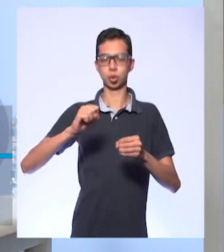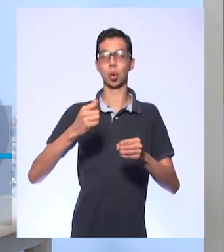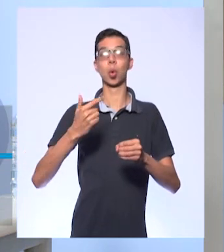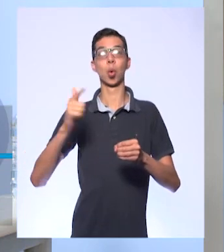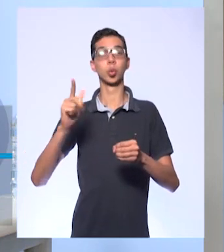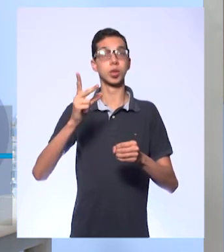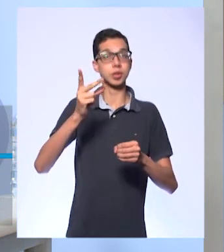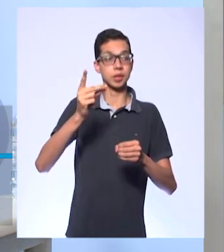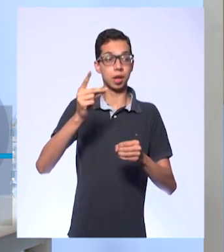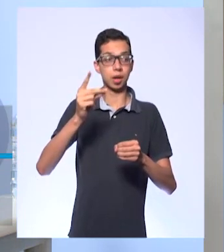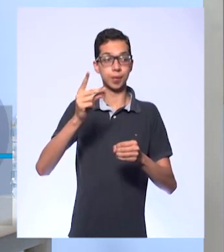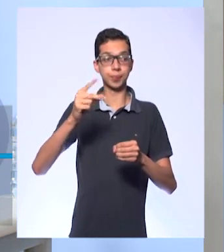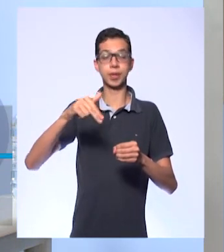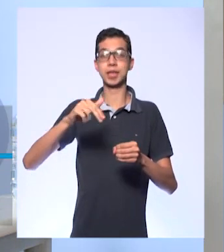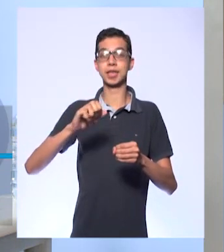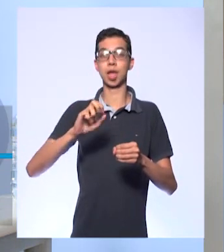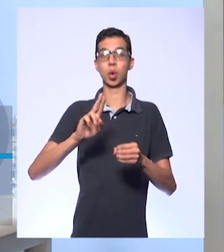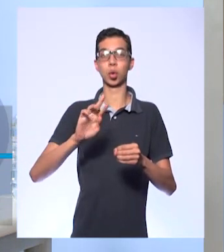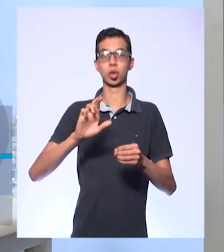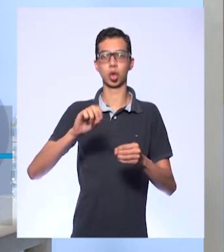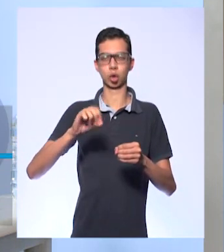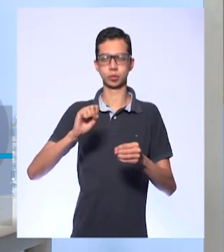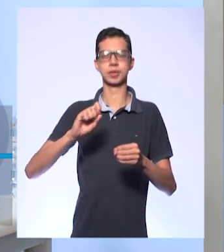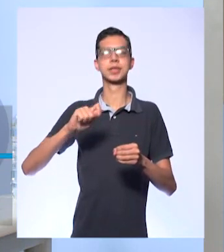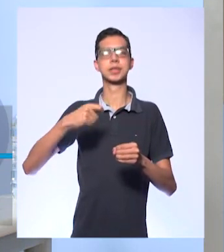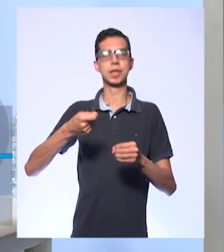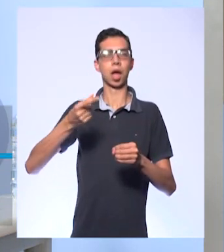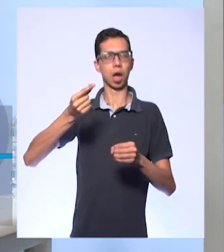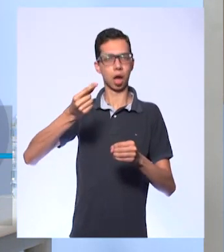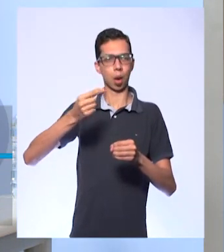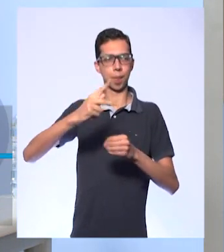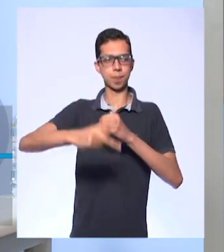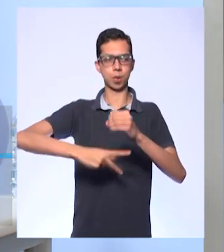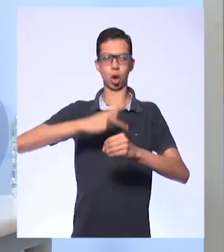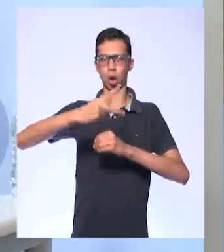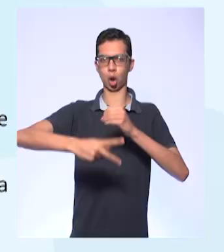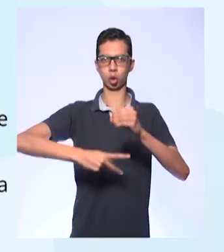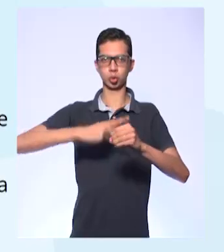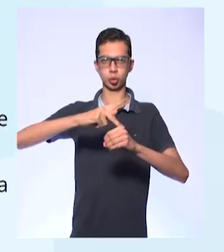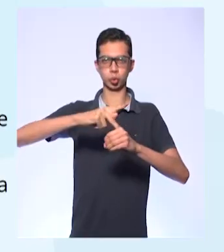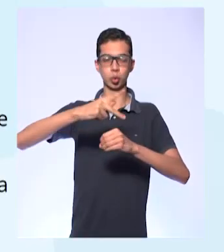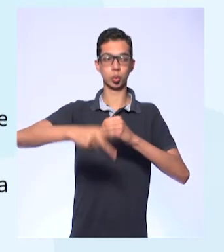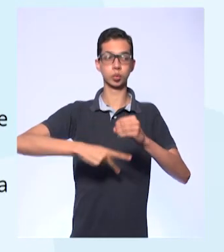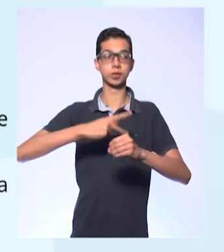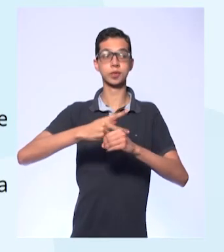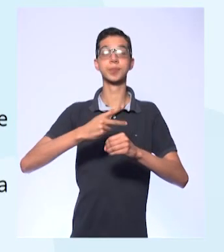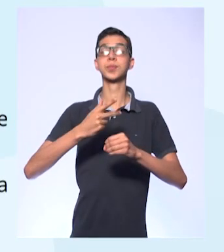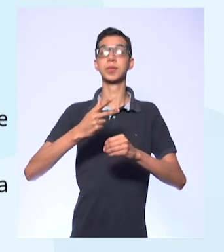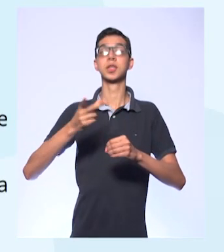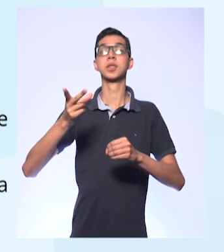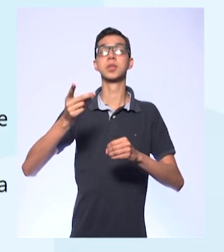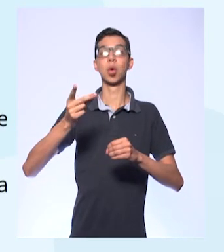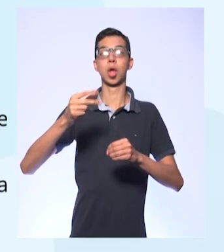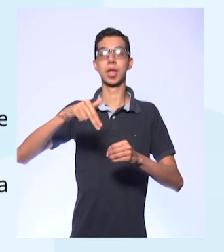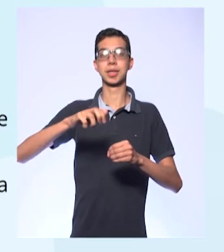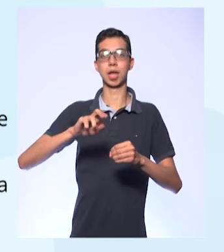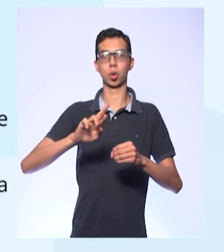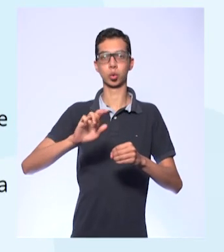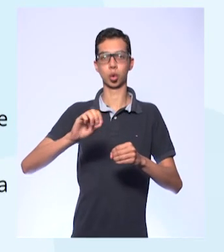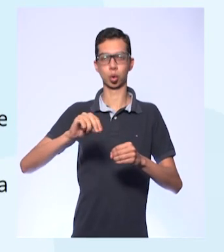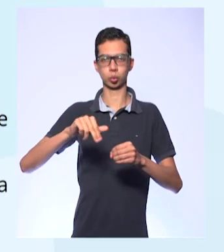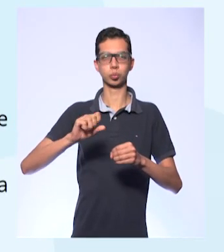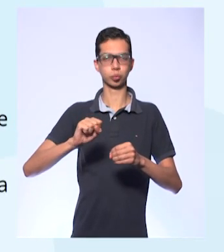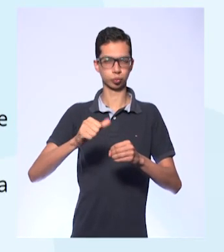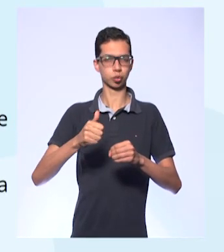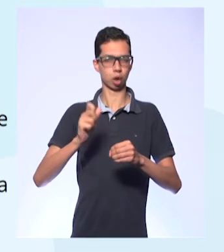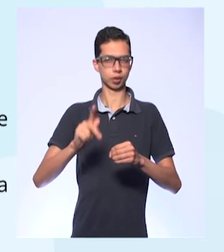que refere-se ao número atômico do elemento químico, né? Se vocês olharem lá na tela, eu tenho lá a massa, é a somatória dos prótons e